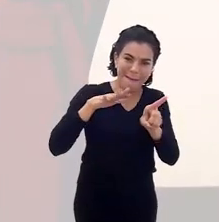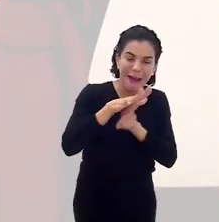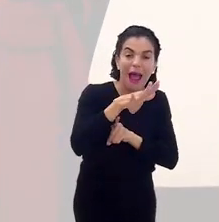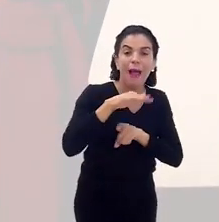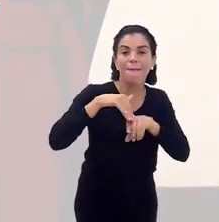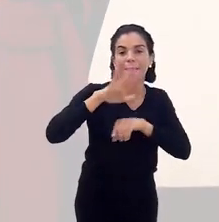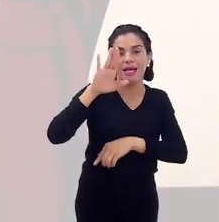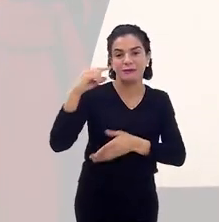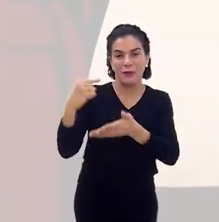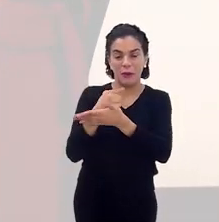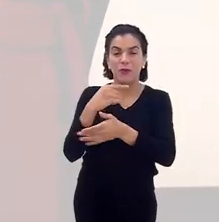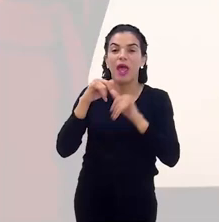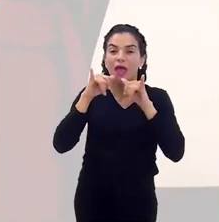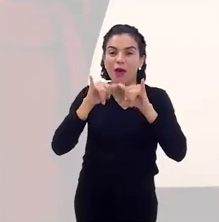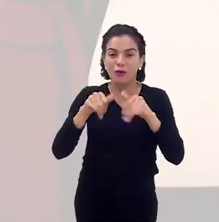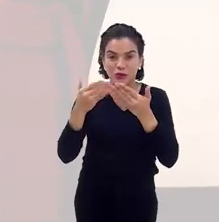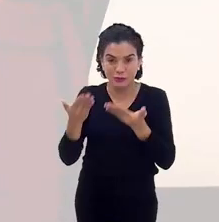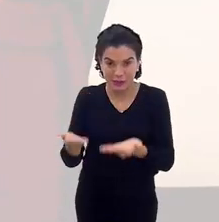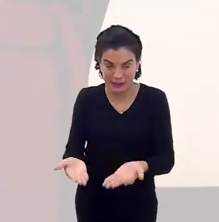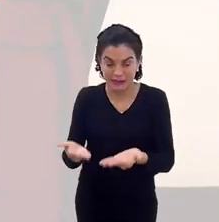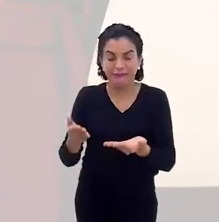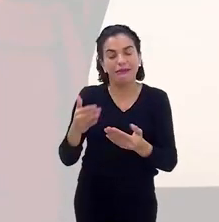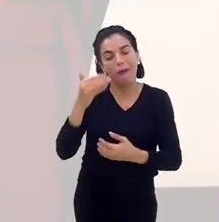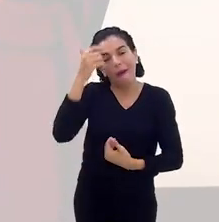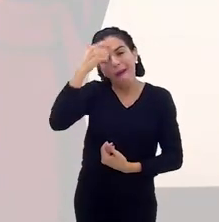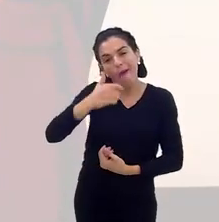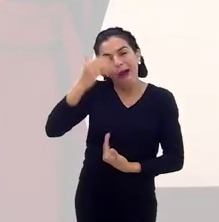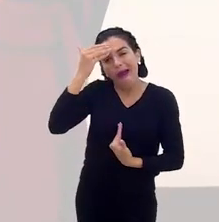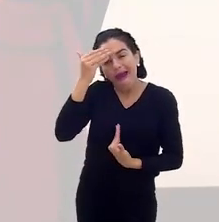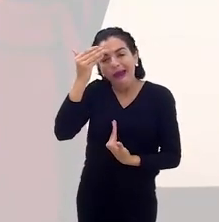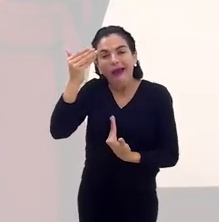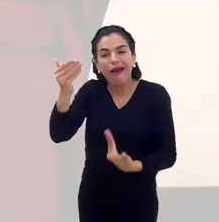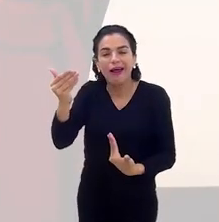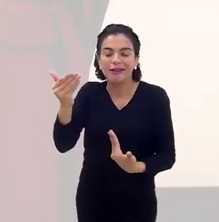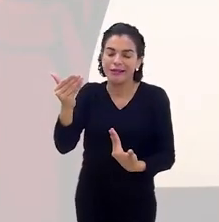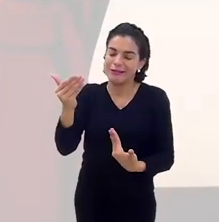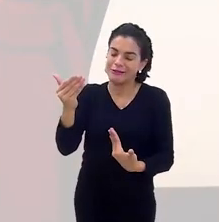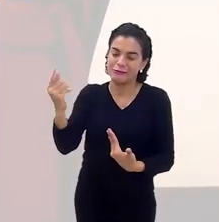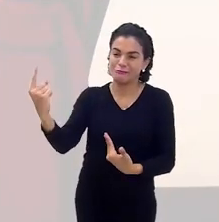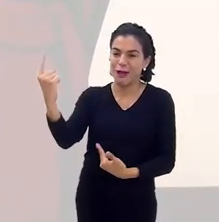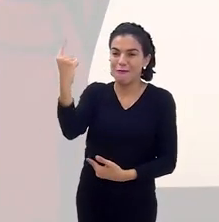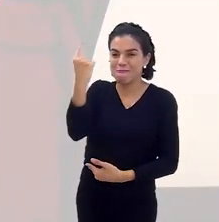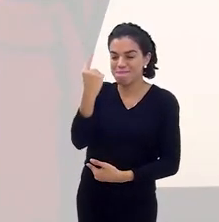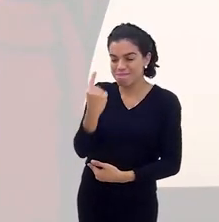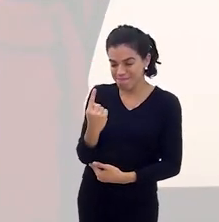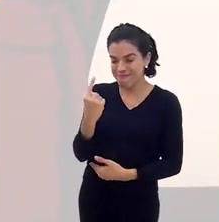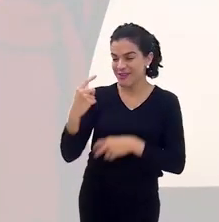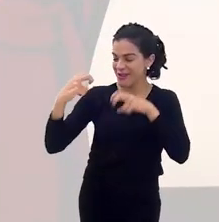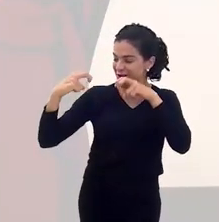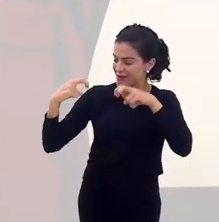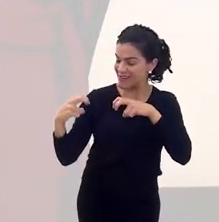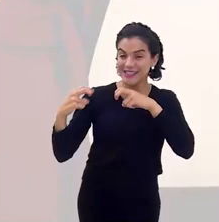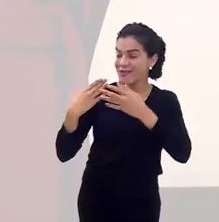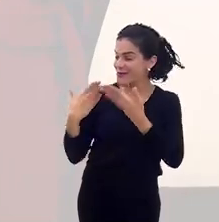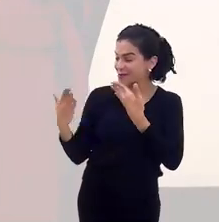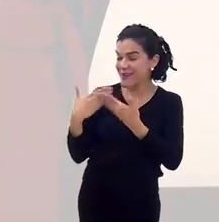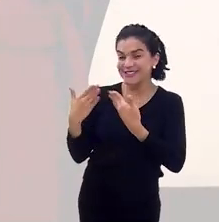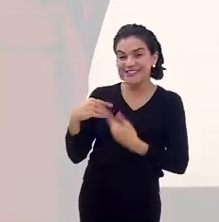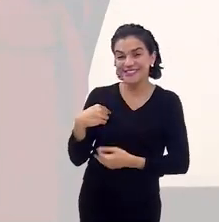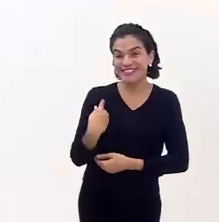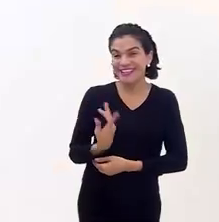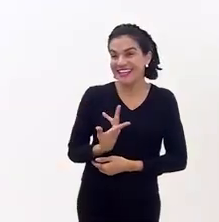mais nos perguntam. É o tibetano. Então, agradeço muito a você por ter estado aqui conosco.